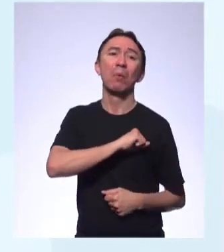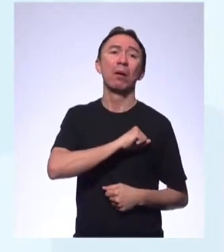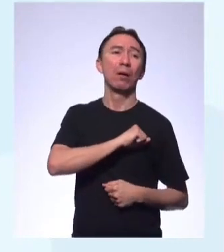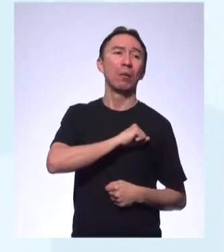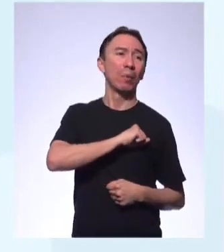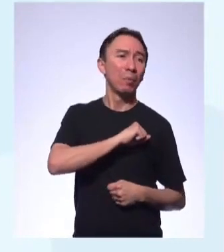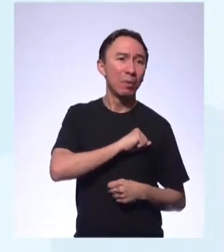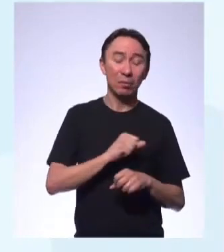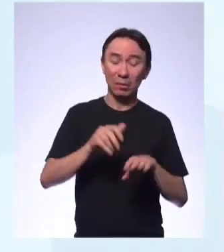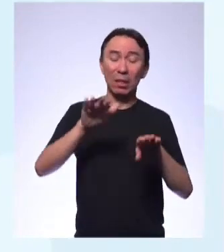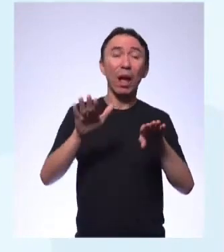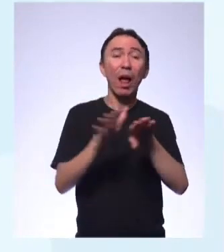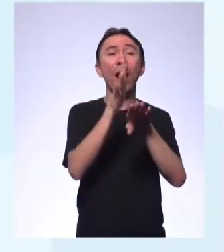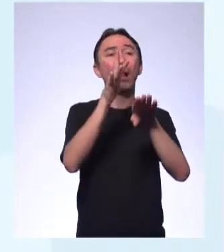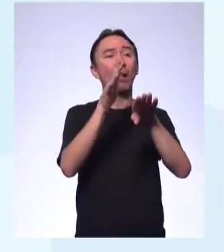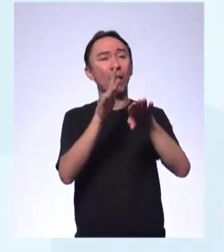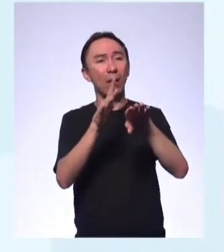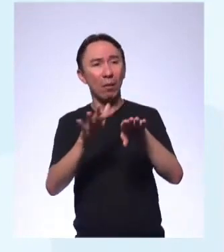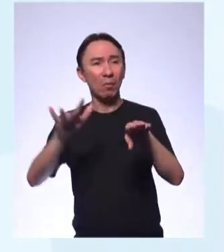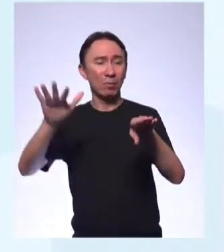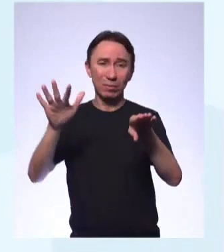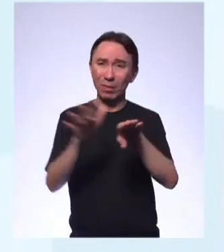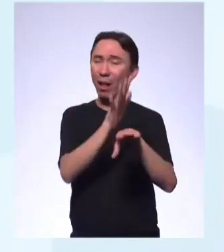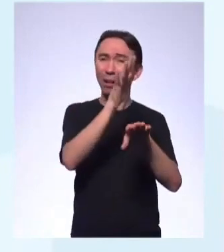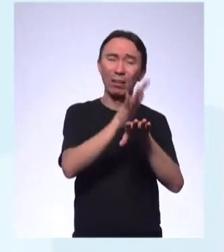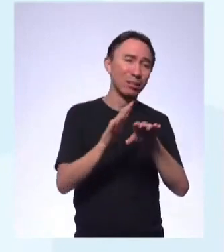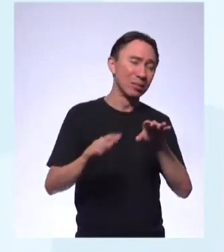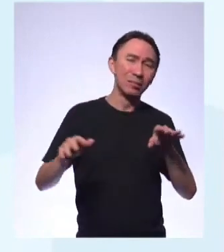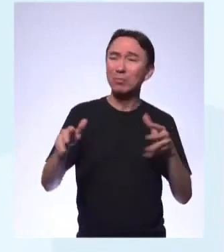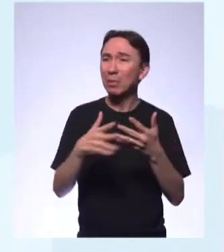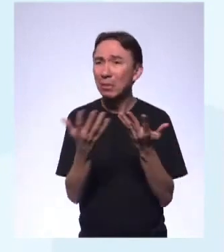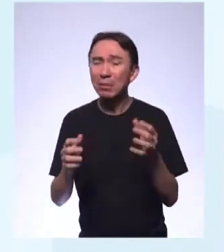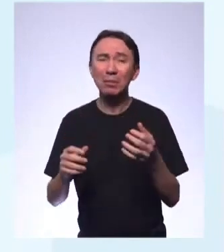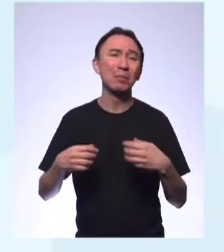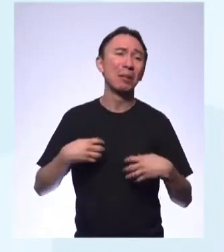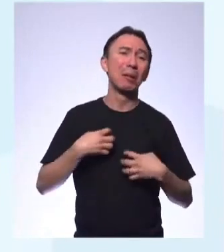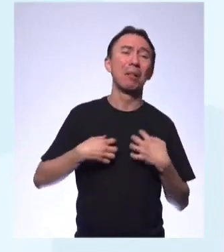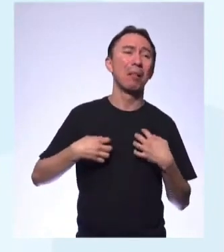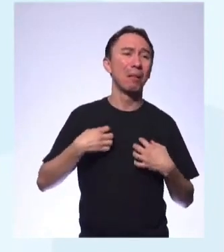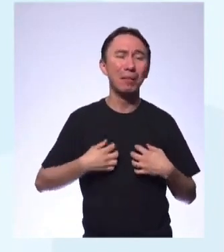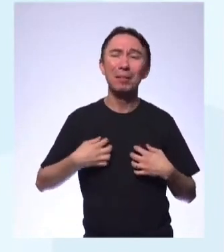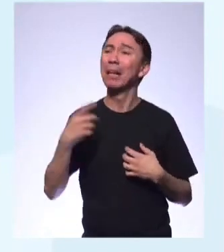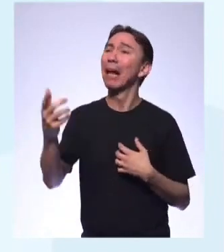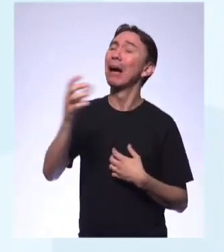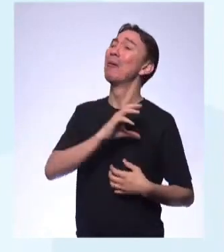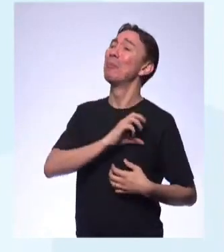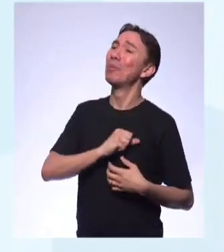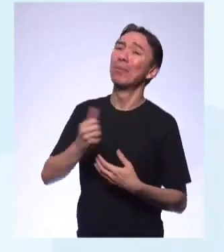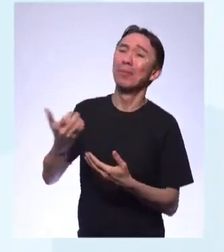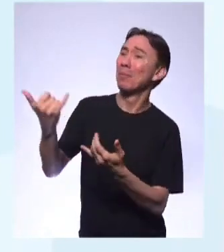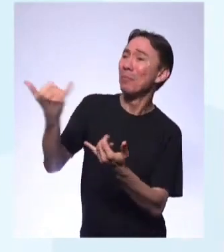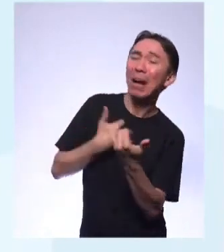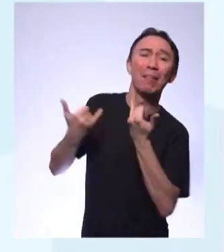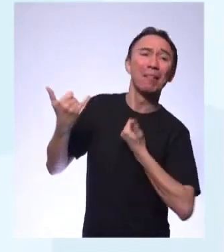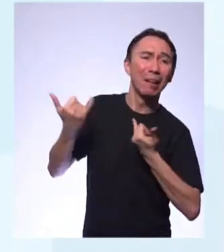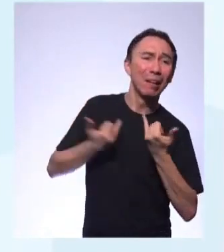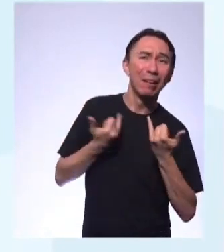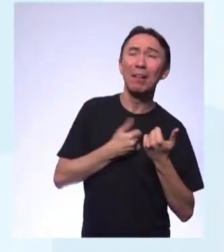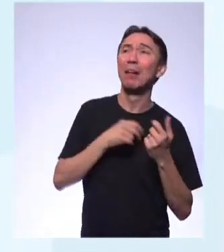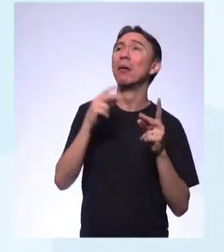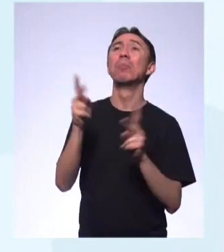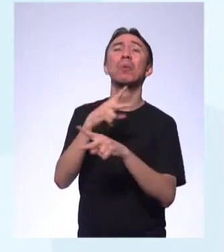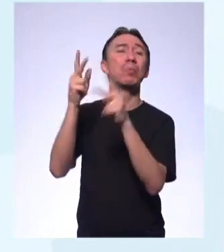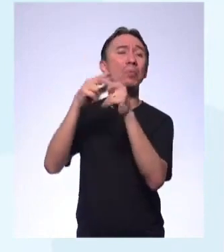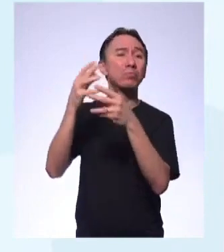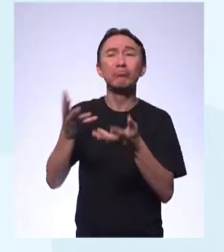ondas pelas fráguas, quebrando suas mágoas. Dai-me notícias do meu amor, que um dia os ventos do céu, ó dor, nos